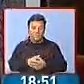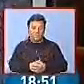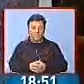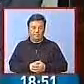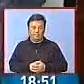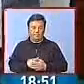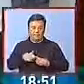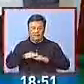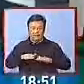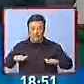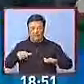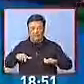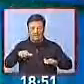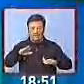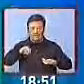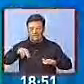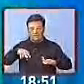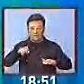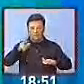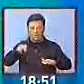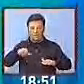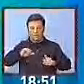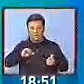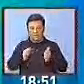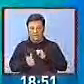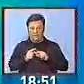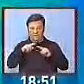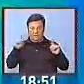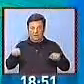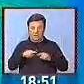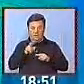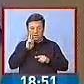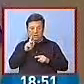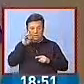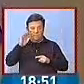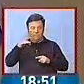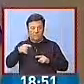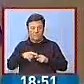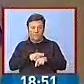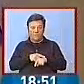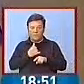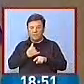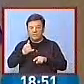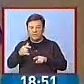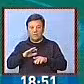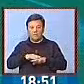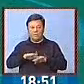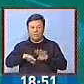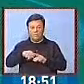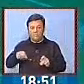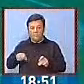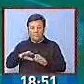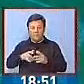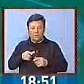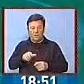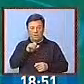A mesa de snooker transforma-se numa tela onde é projetado o futuro, pelo menos os instantes que se seguem à tacada na bola. É